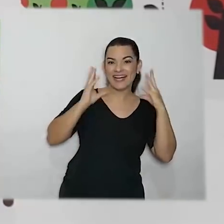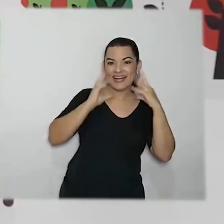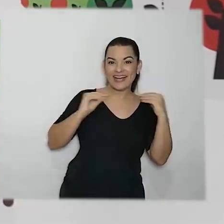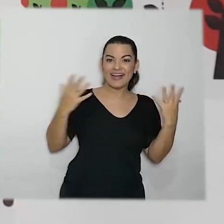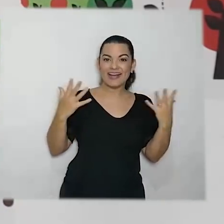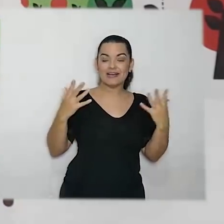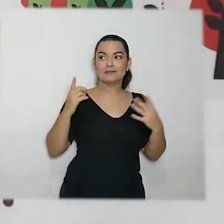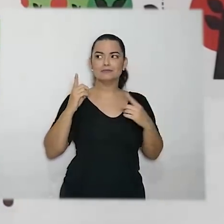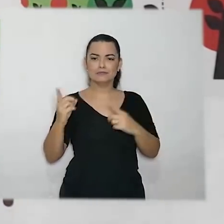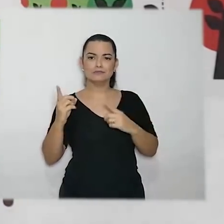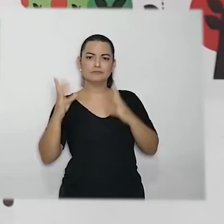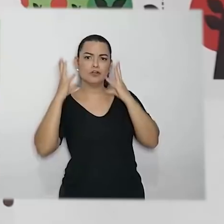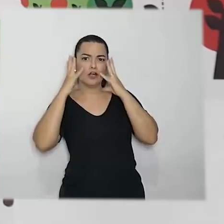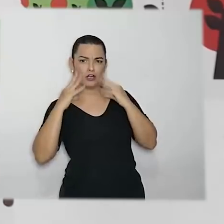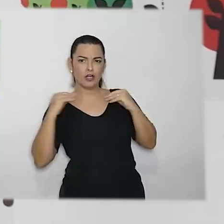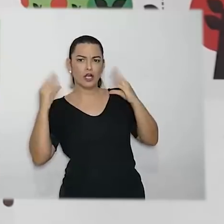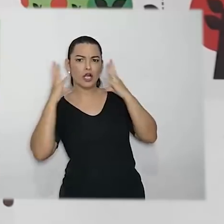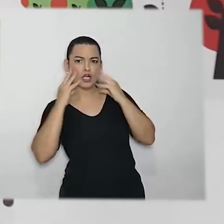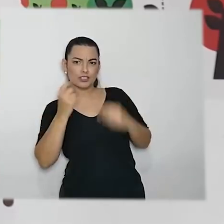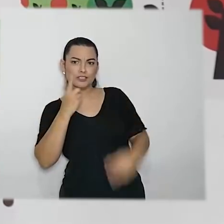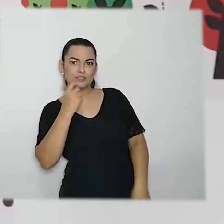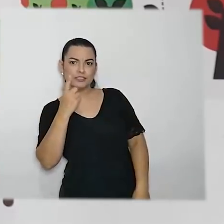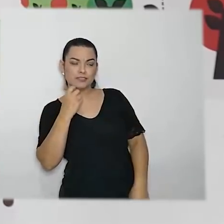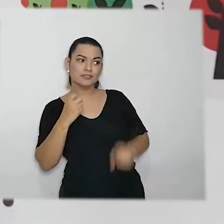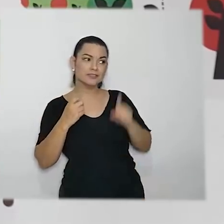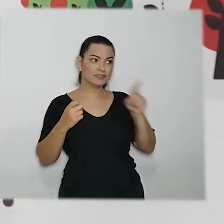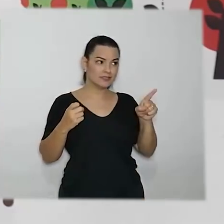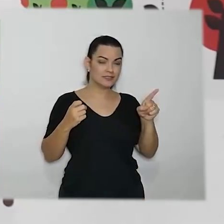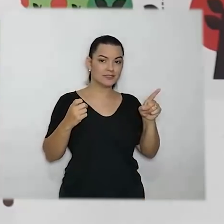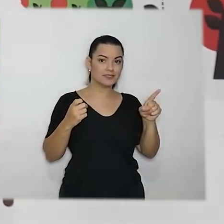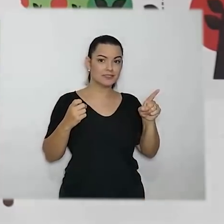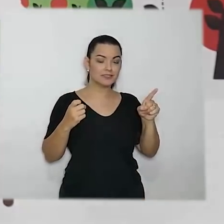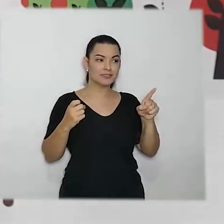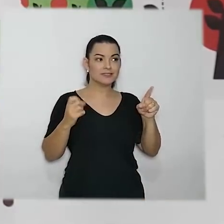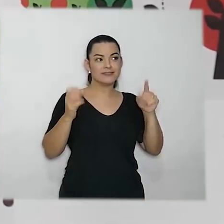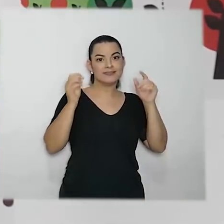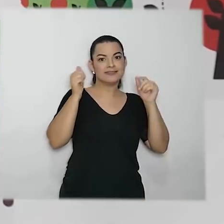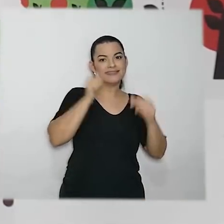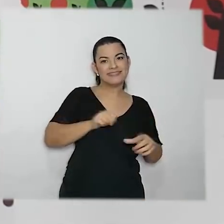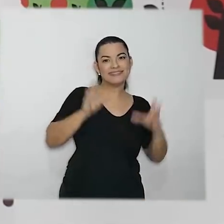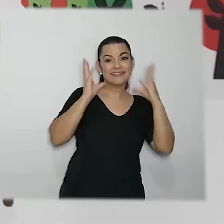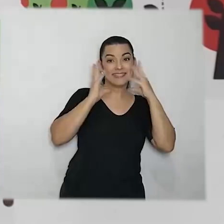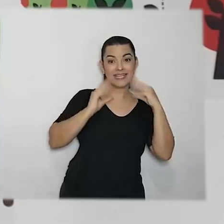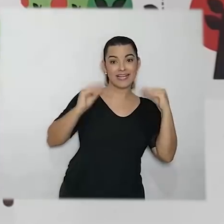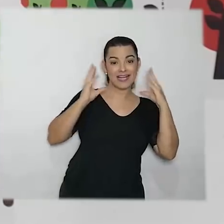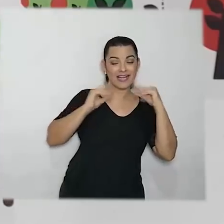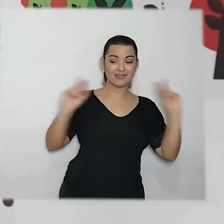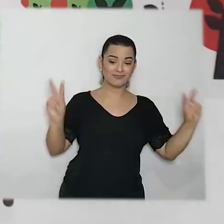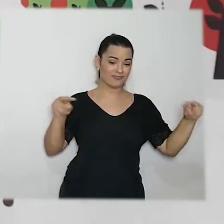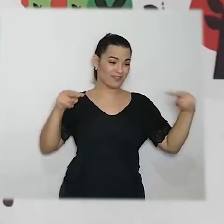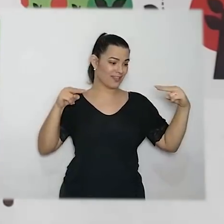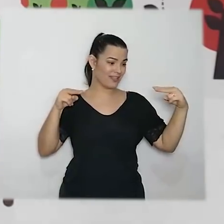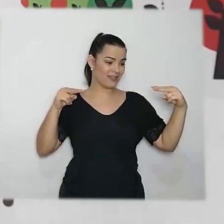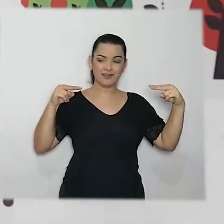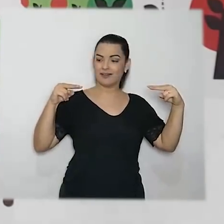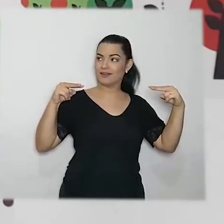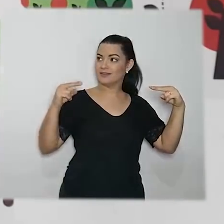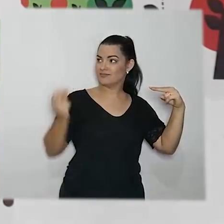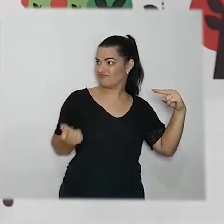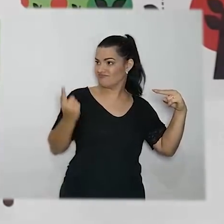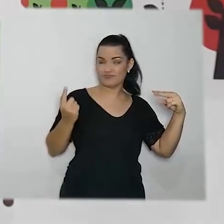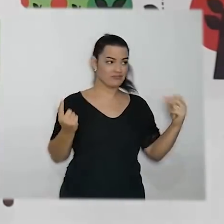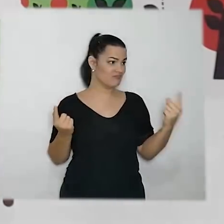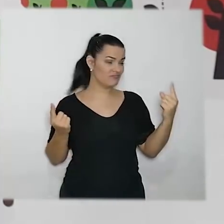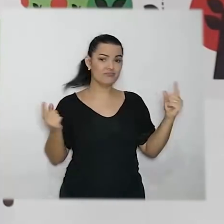O bicho medonho e a coisa medonha olharam-se e não se estranharam.